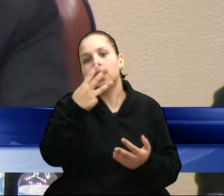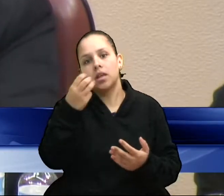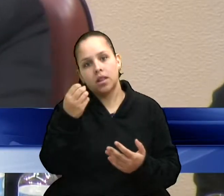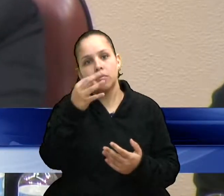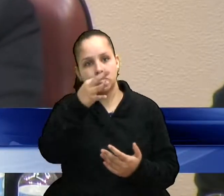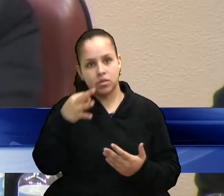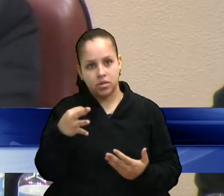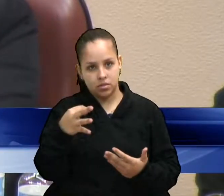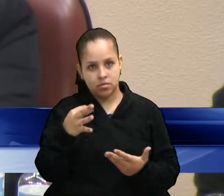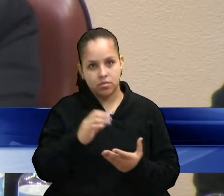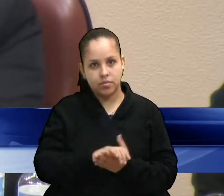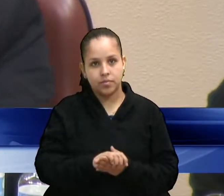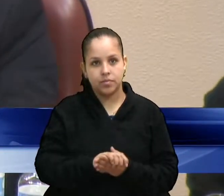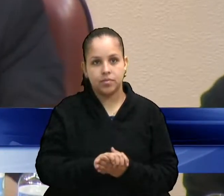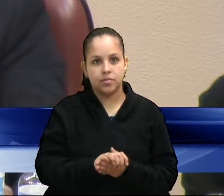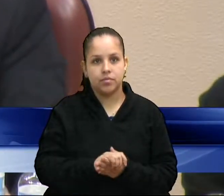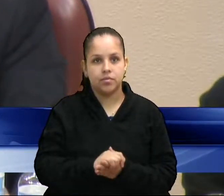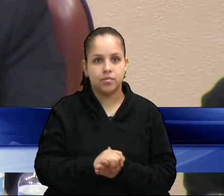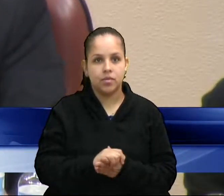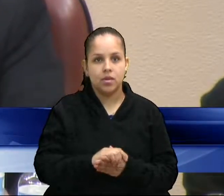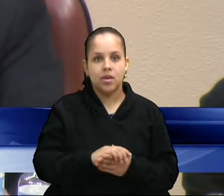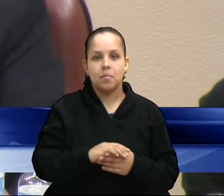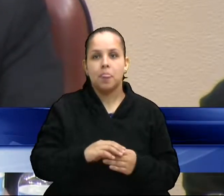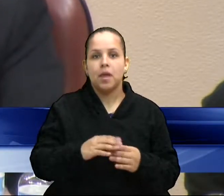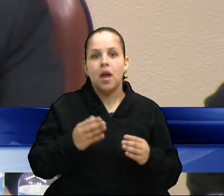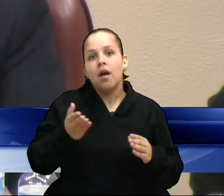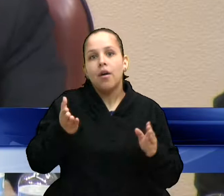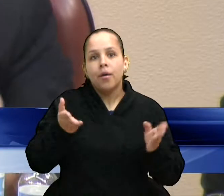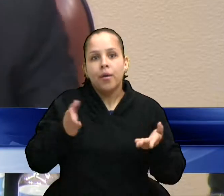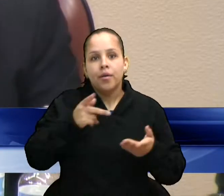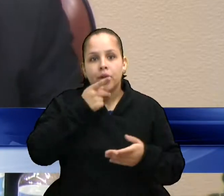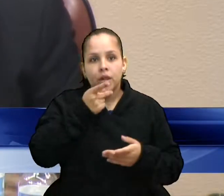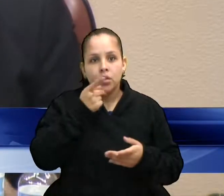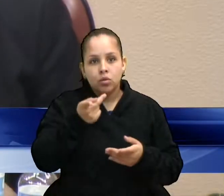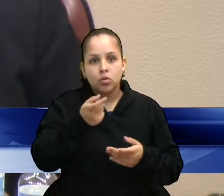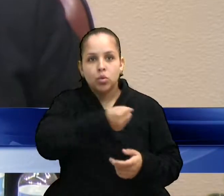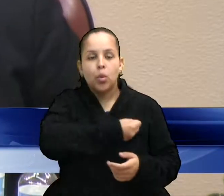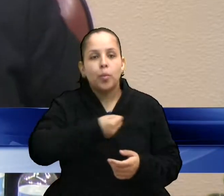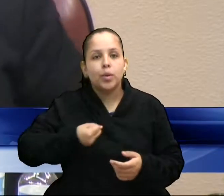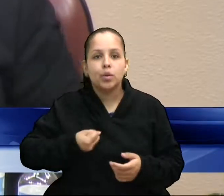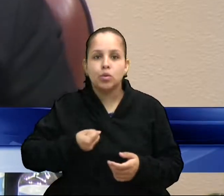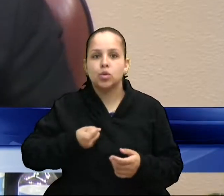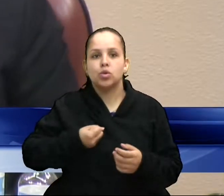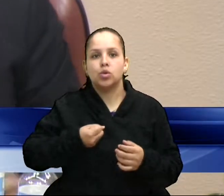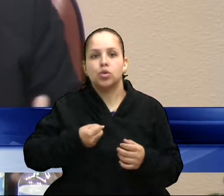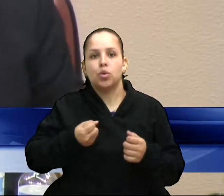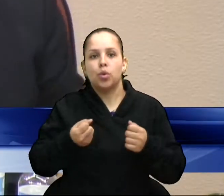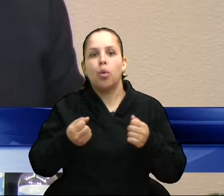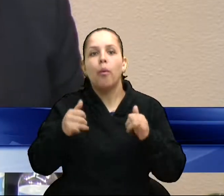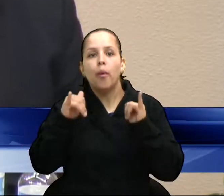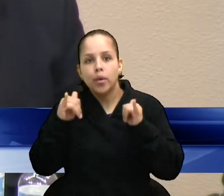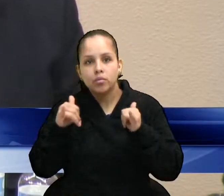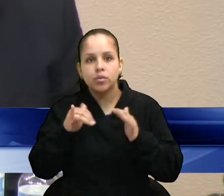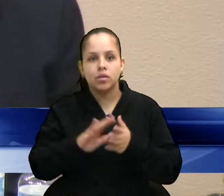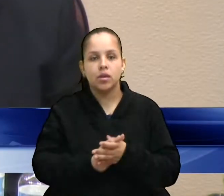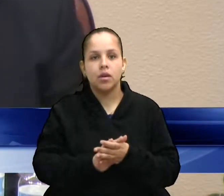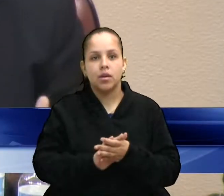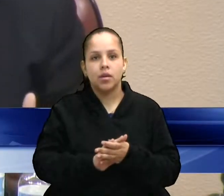As questões relacionadas ao número de veículos. A prefeitura está defendendo em torno de 60